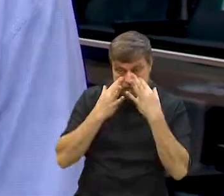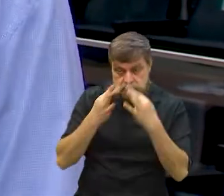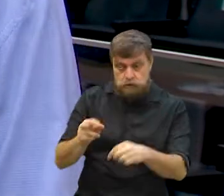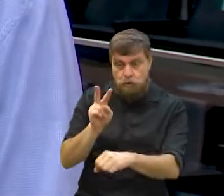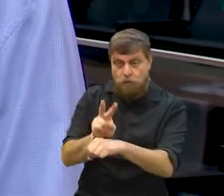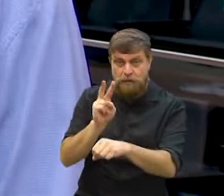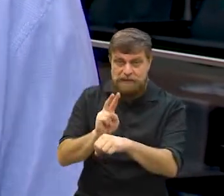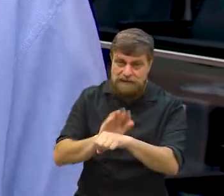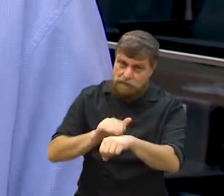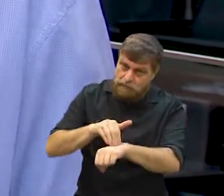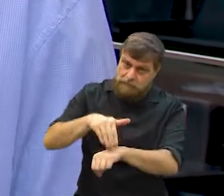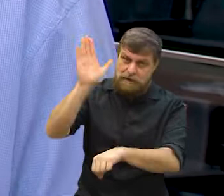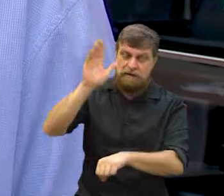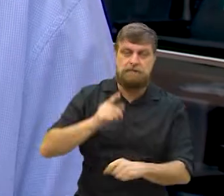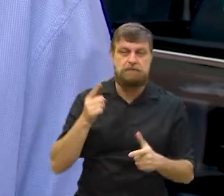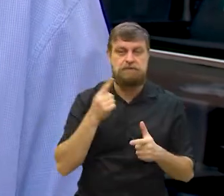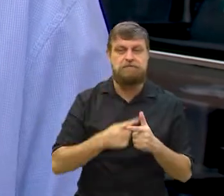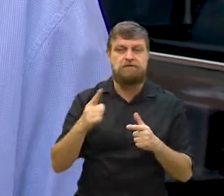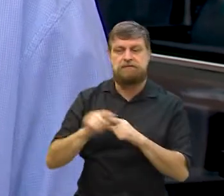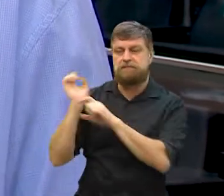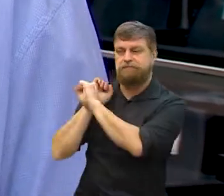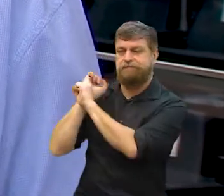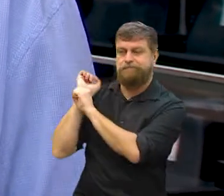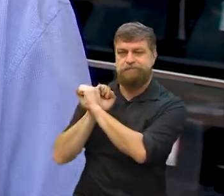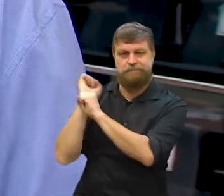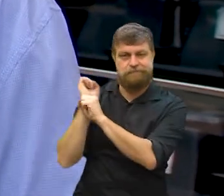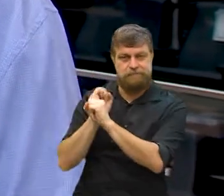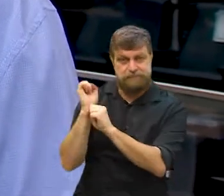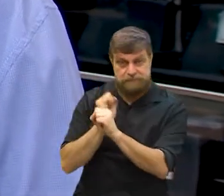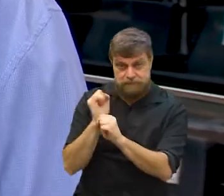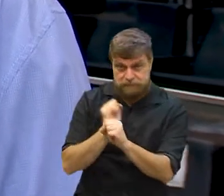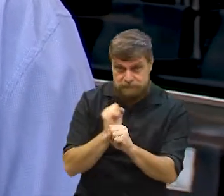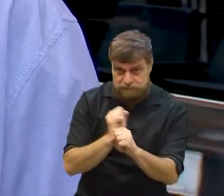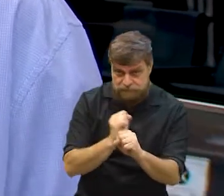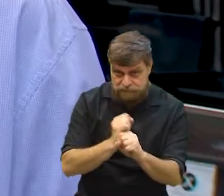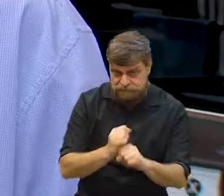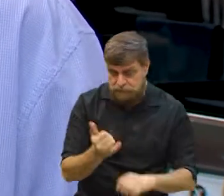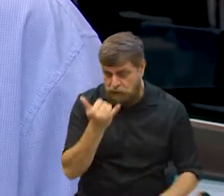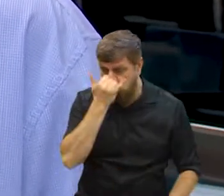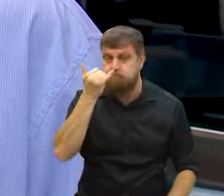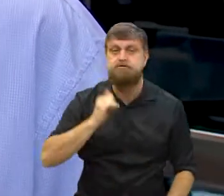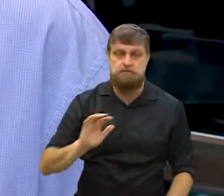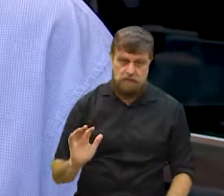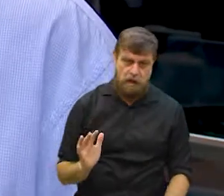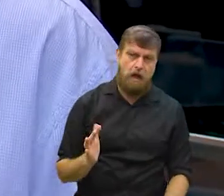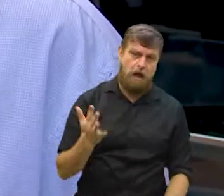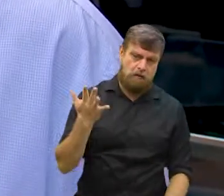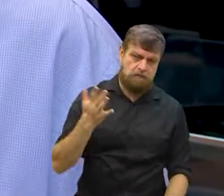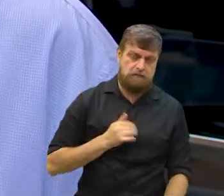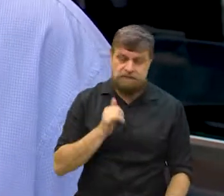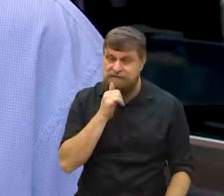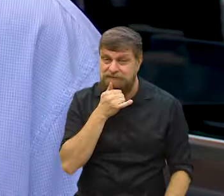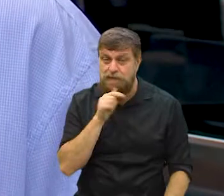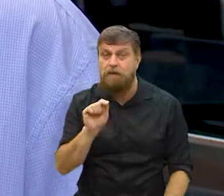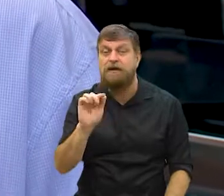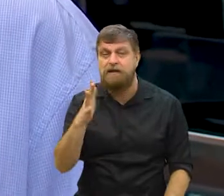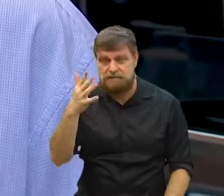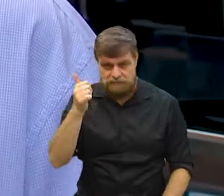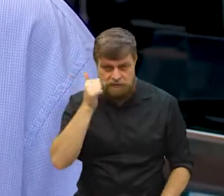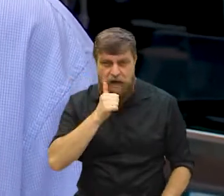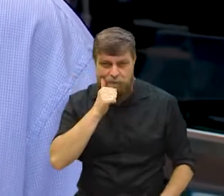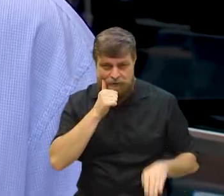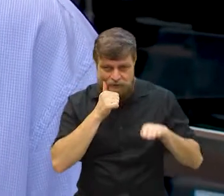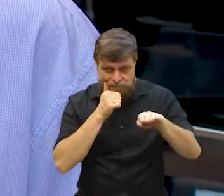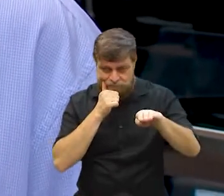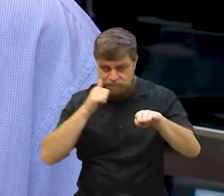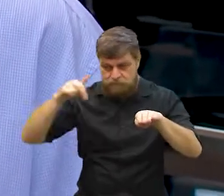maior esse problema é recorrente em Campinas muitos anos acontecendo tragédias infelizmente tivemos um caso recente